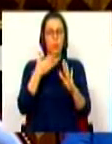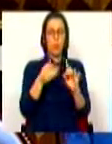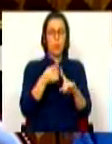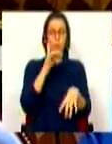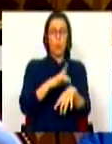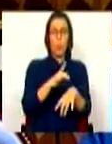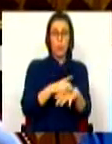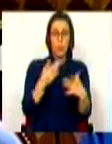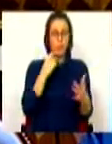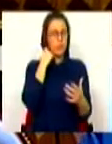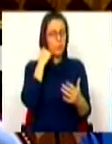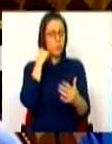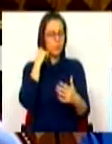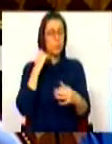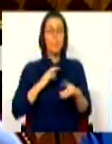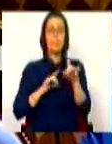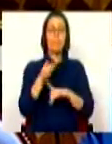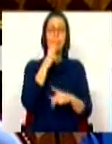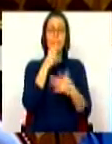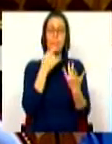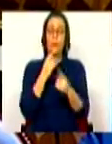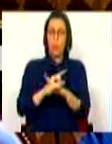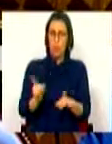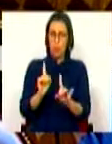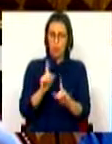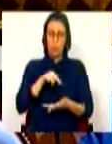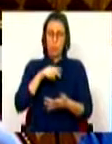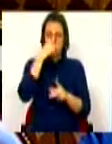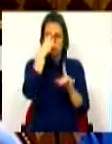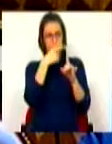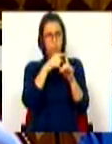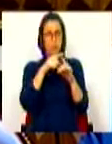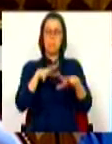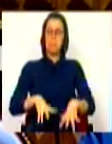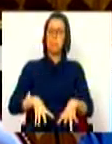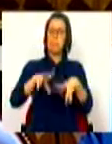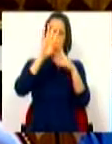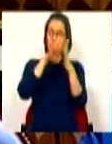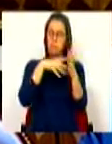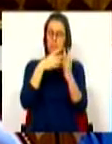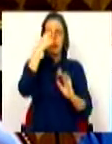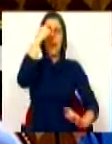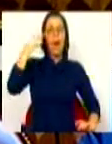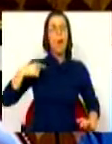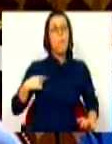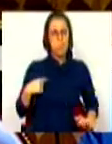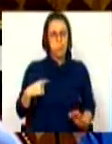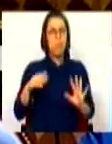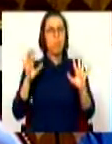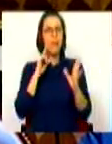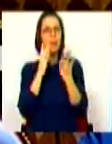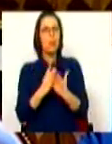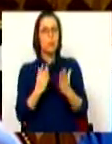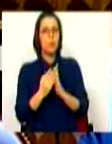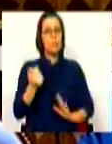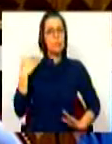doentes. Senhoras e senhores deputados, não obstante este positivo quadro evolutivo, temos consciência, há estudos